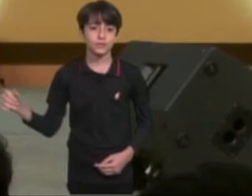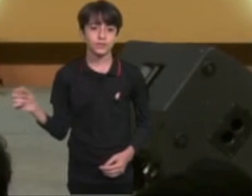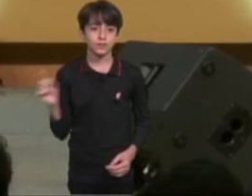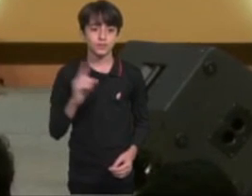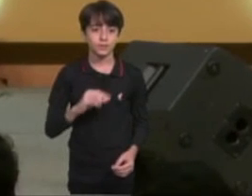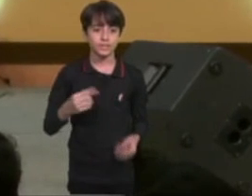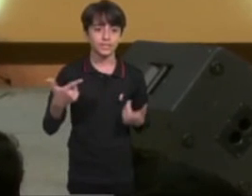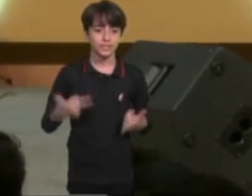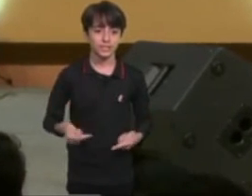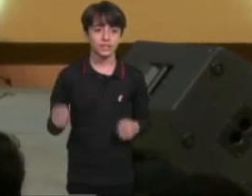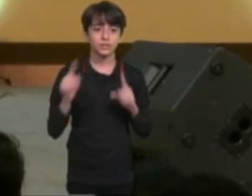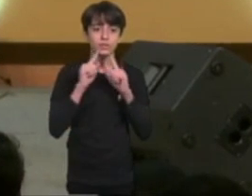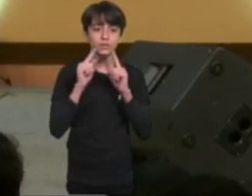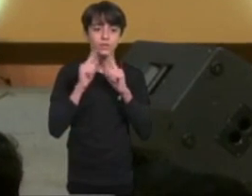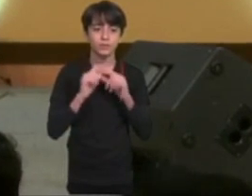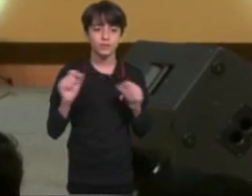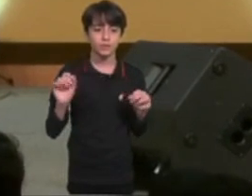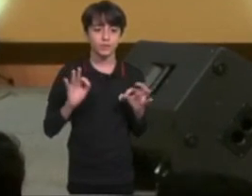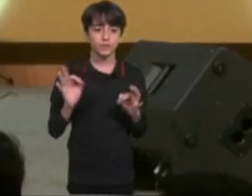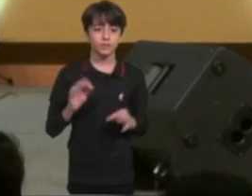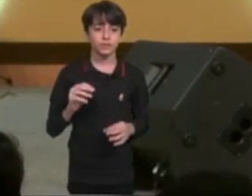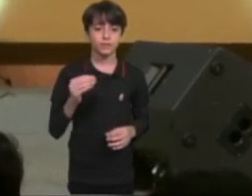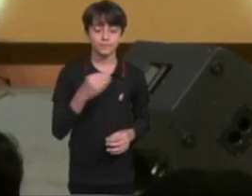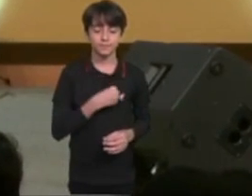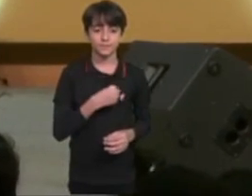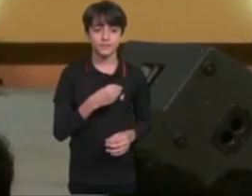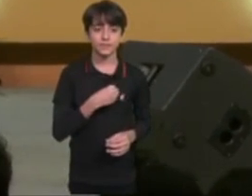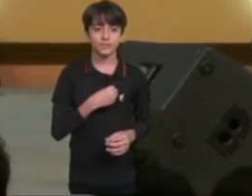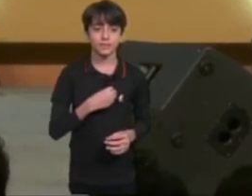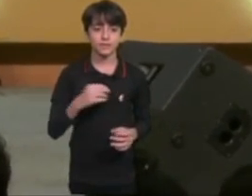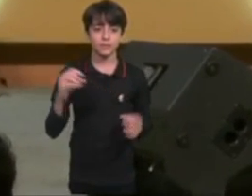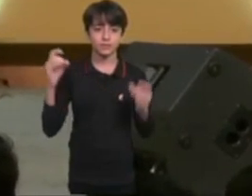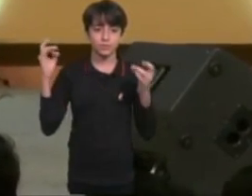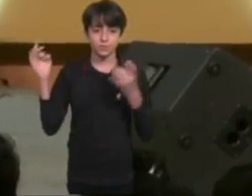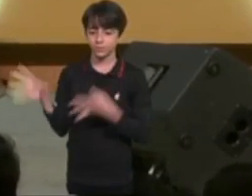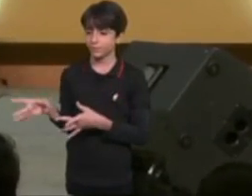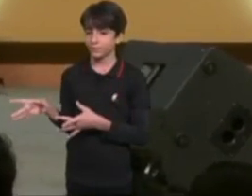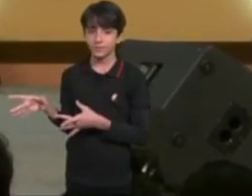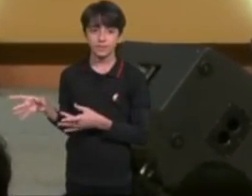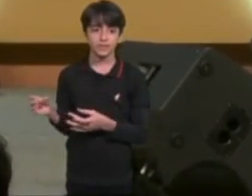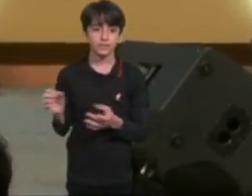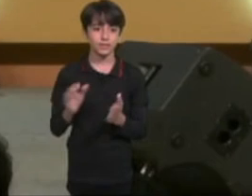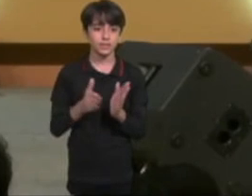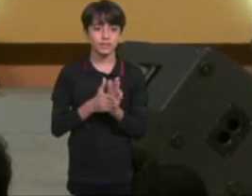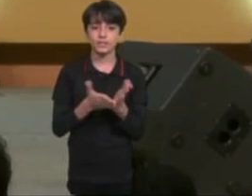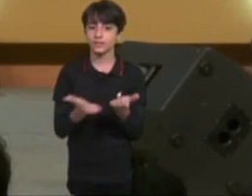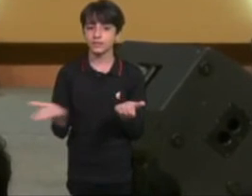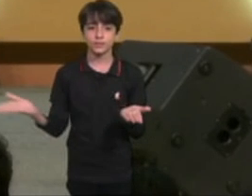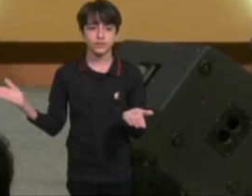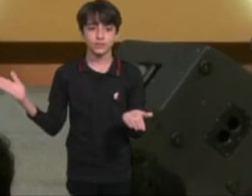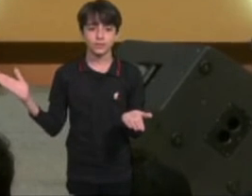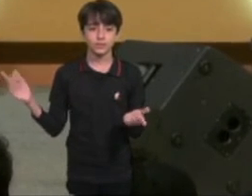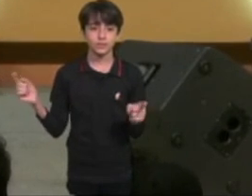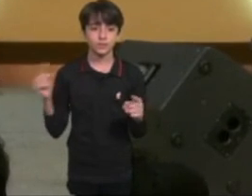não foi Deus que te abandonou foi você que se afastou É mas ele está de braços abertos